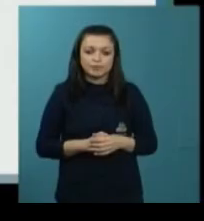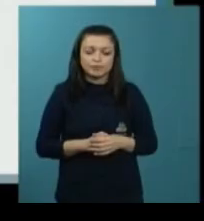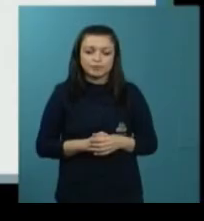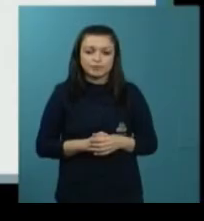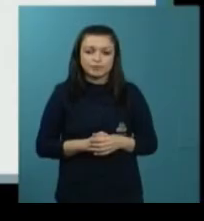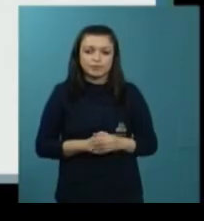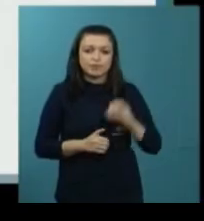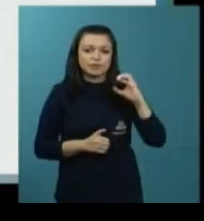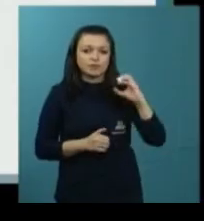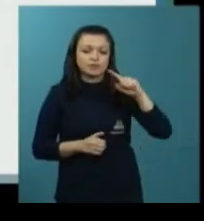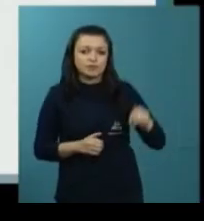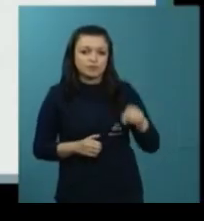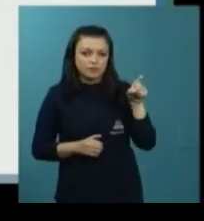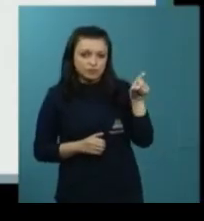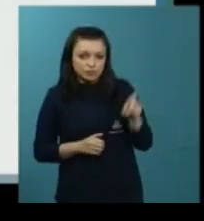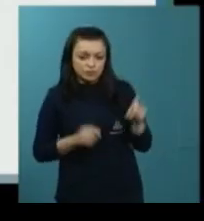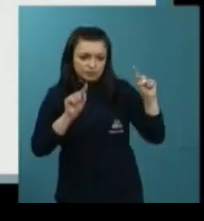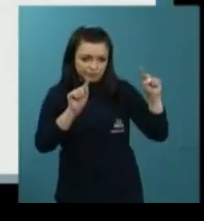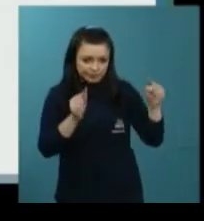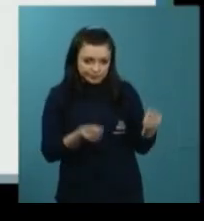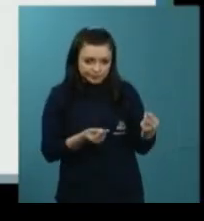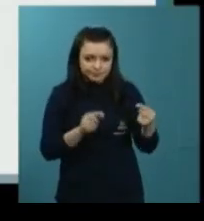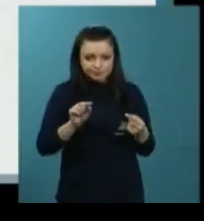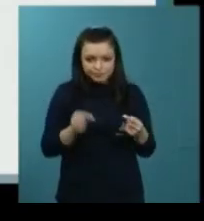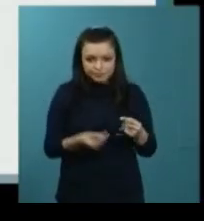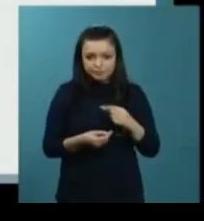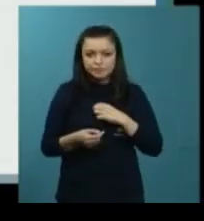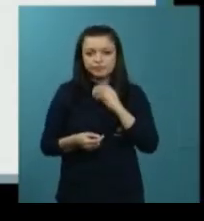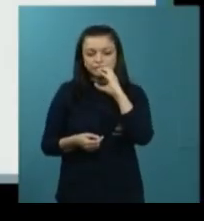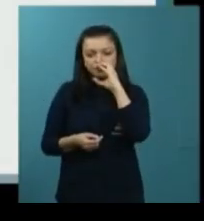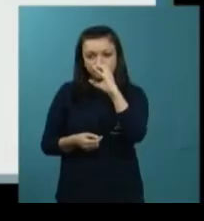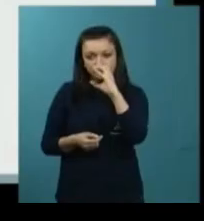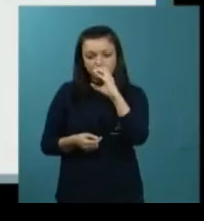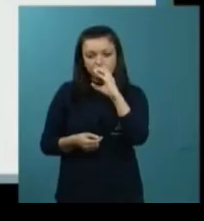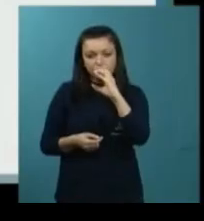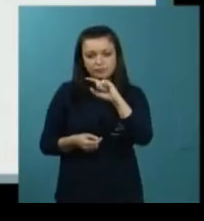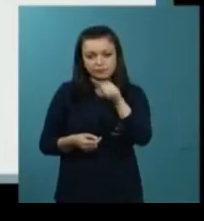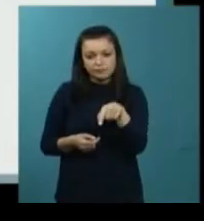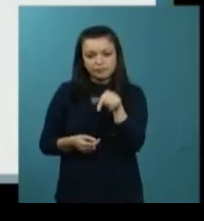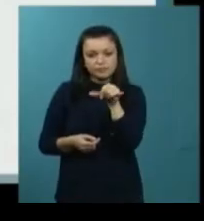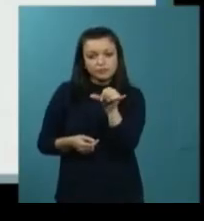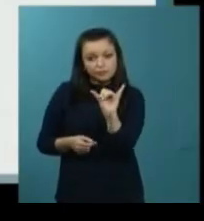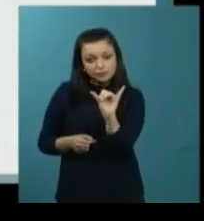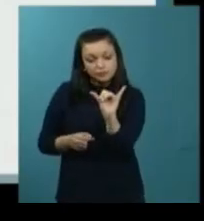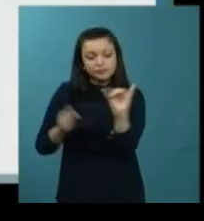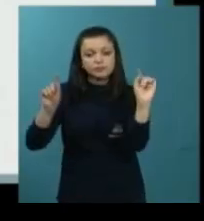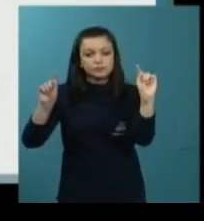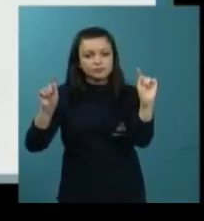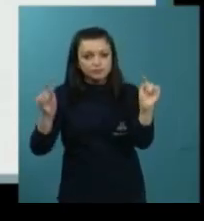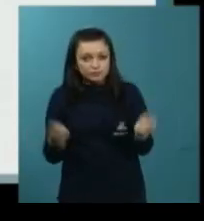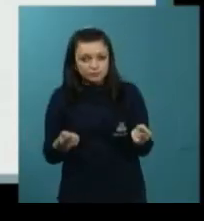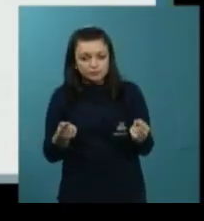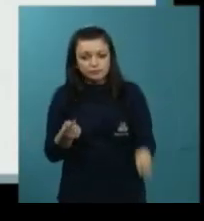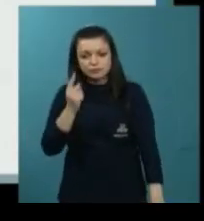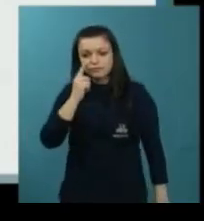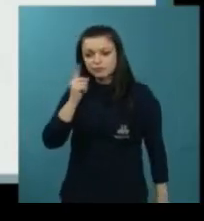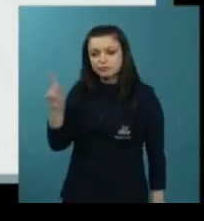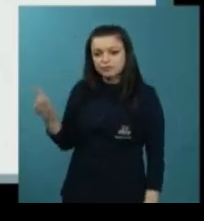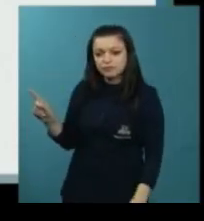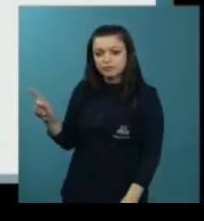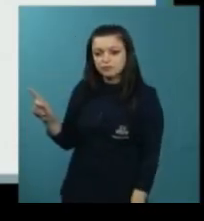vírgula, X, fecha parênteses, vírgula, C, vírgula,